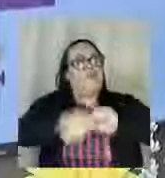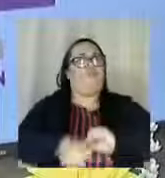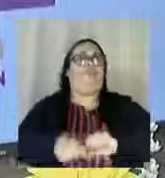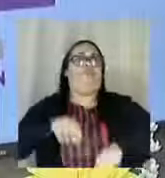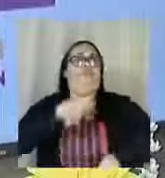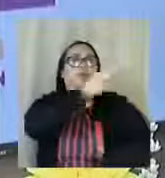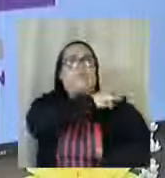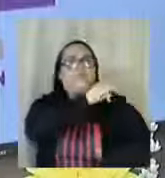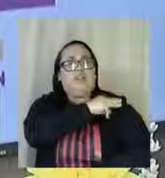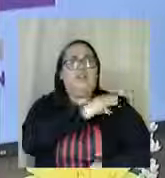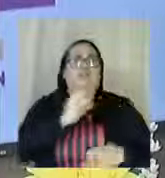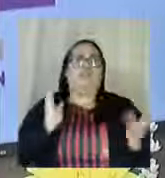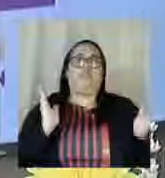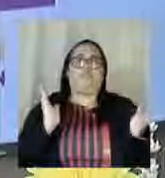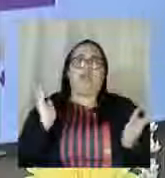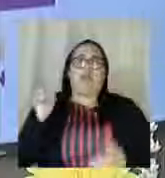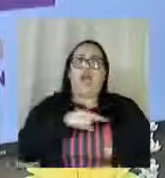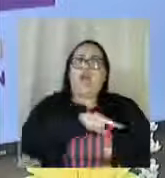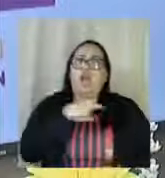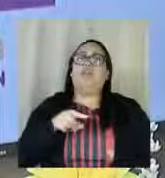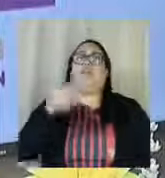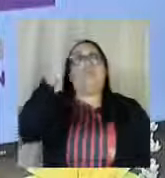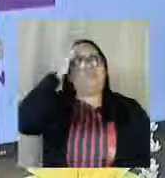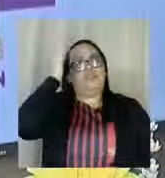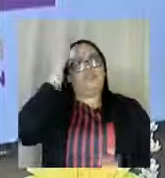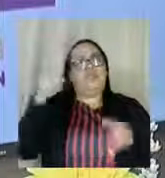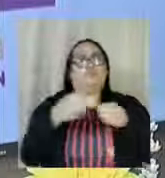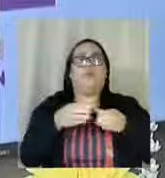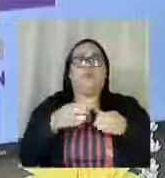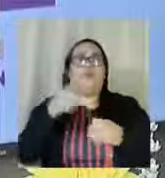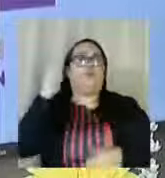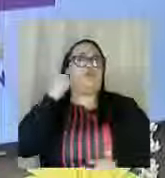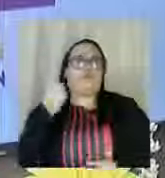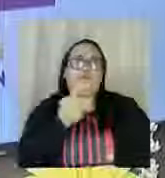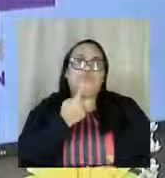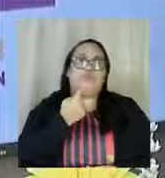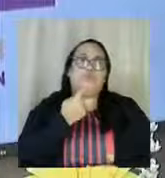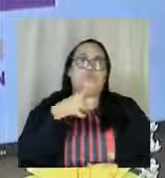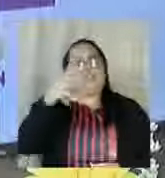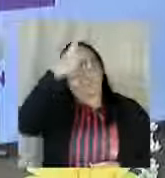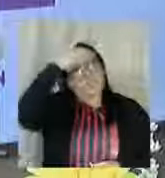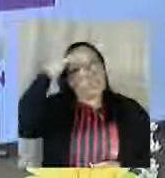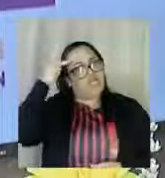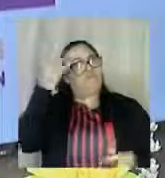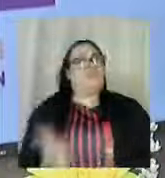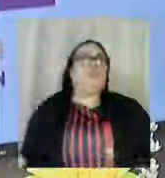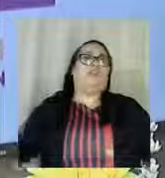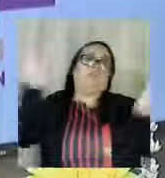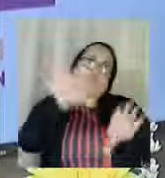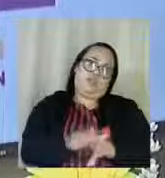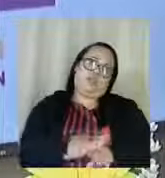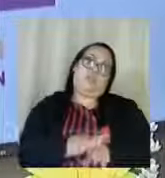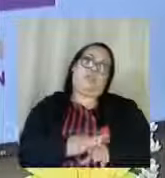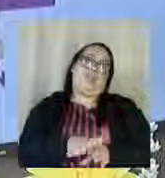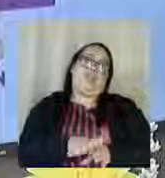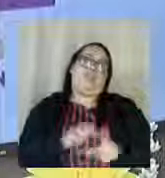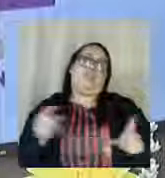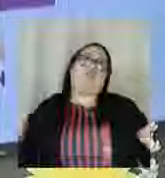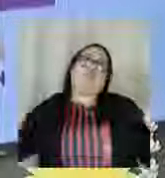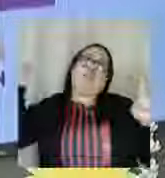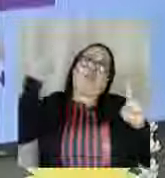elas sabem, e toda a comunidade surda sabe, e todos os agentes de inclusão que trabalham com esse público-alvo sabem o quanto é difícil